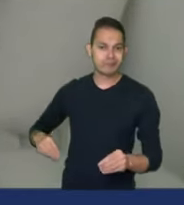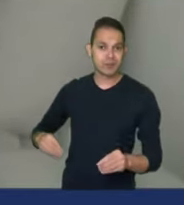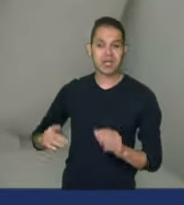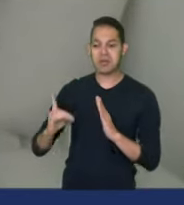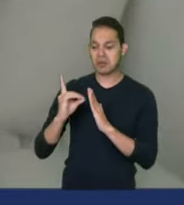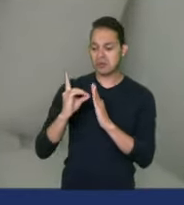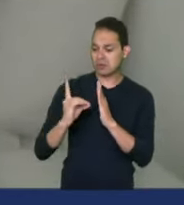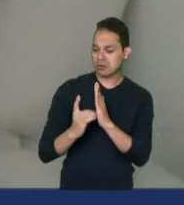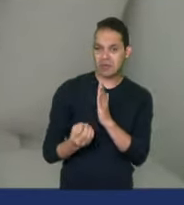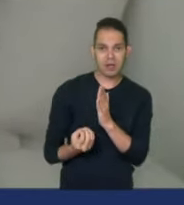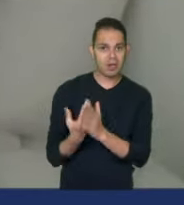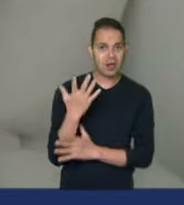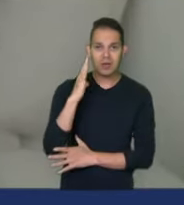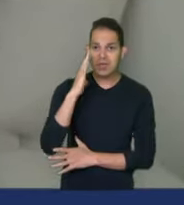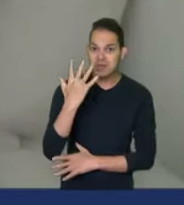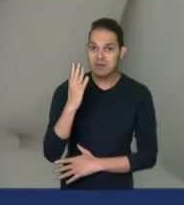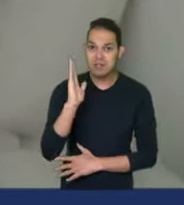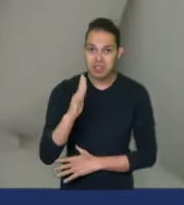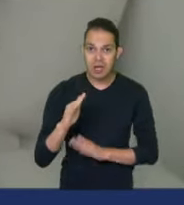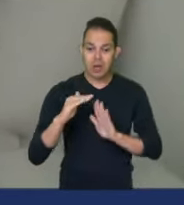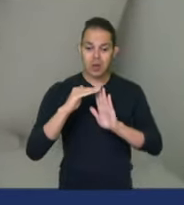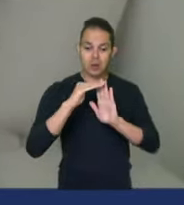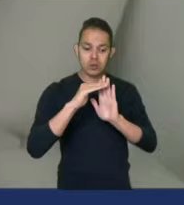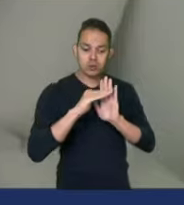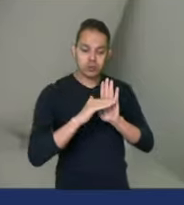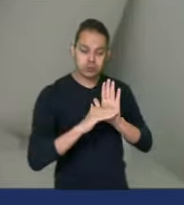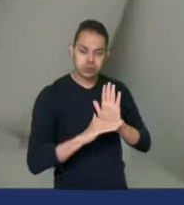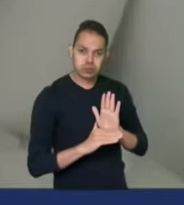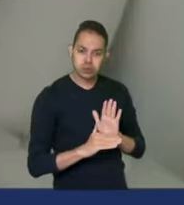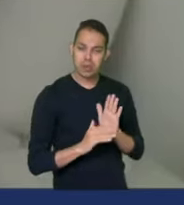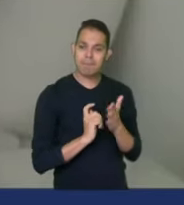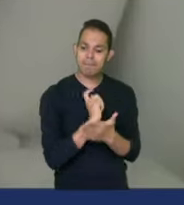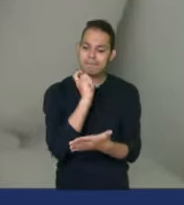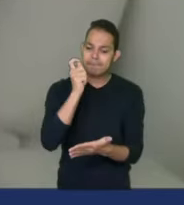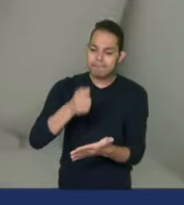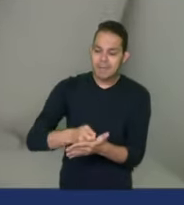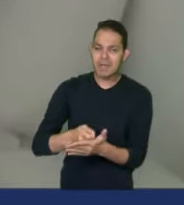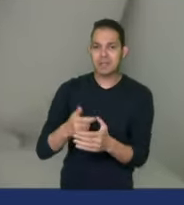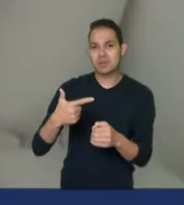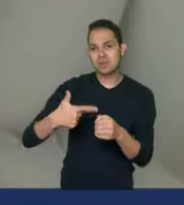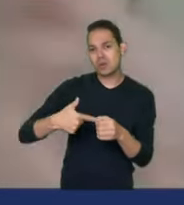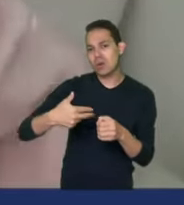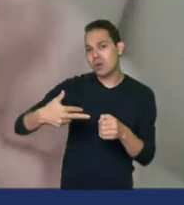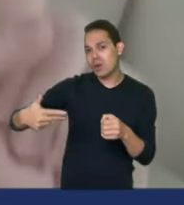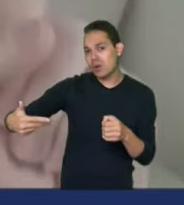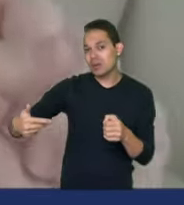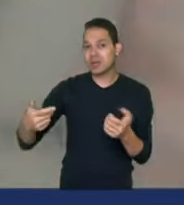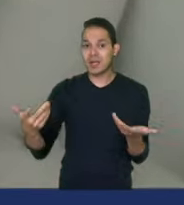e reduzir o preço que o consumidor paga. Eu